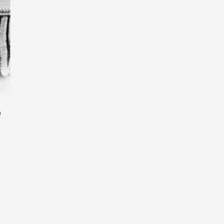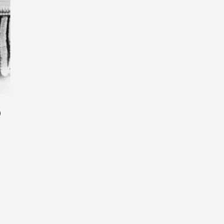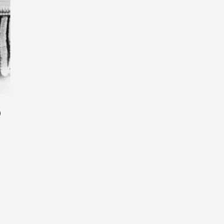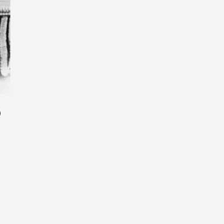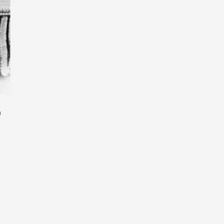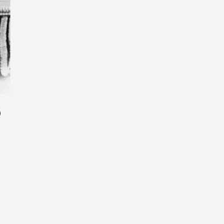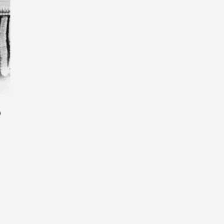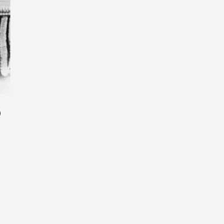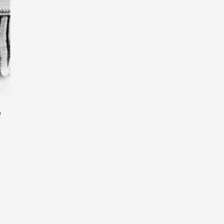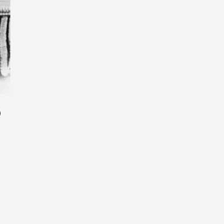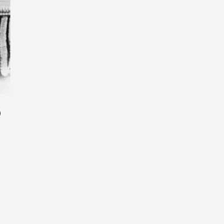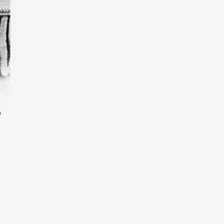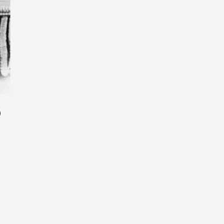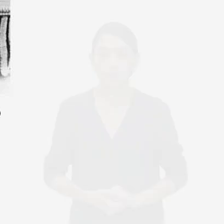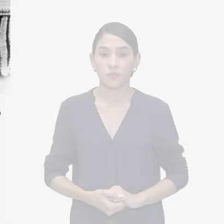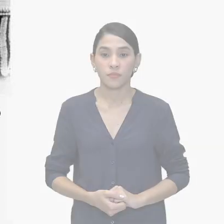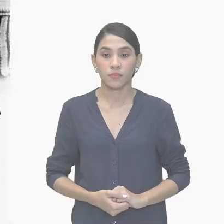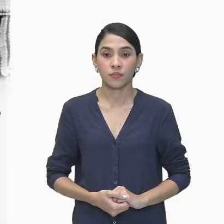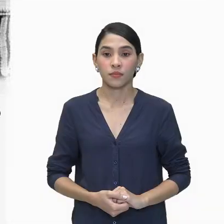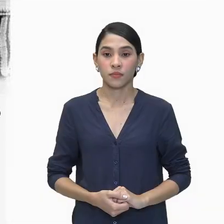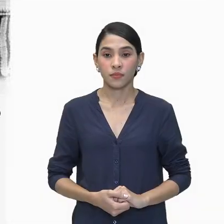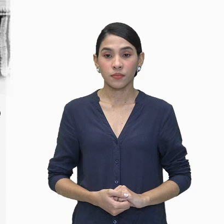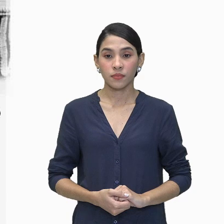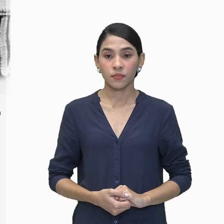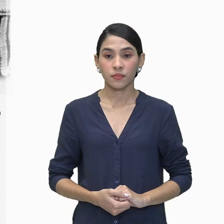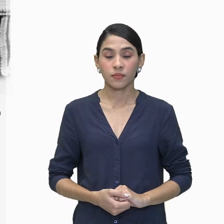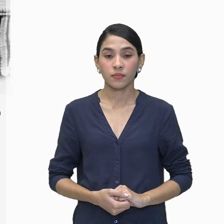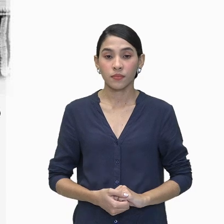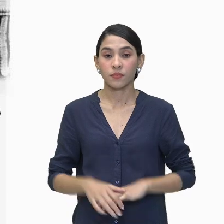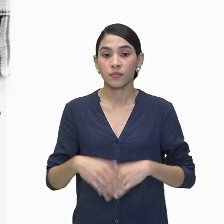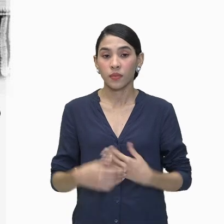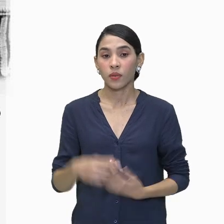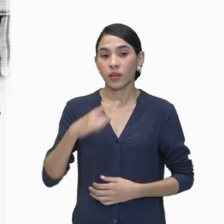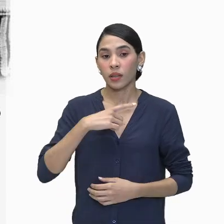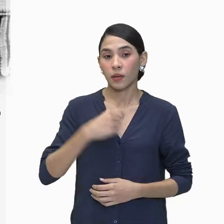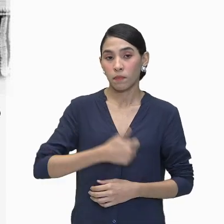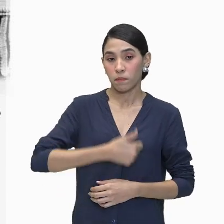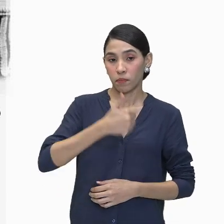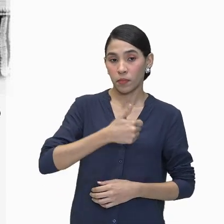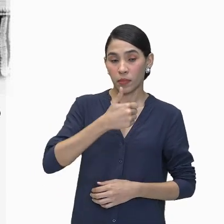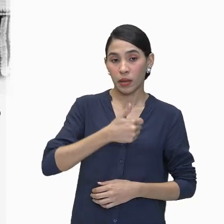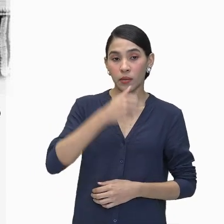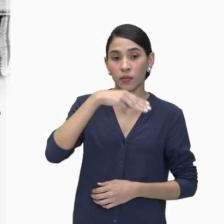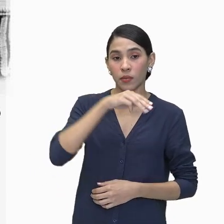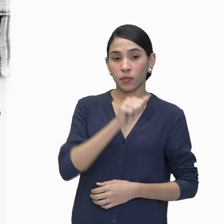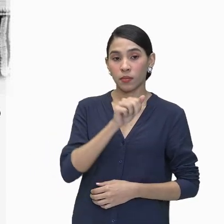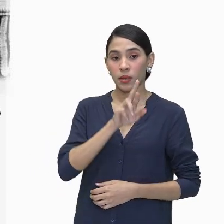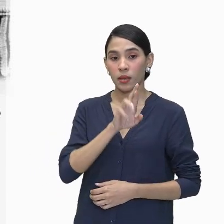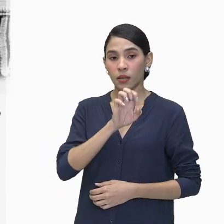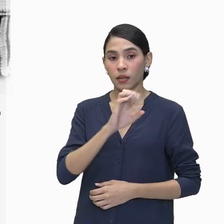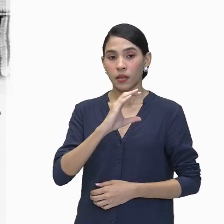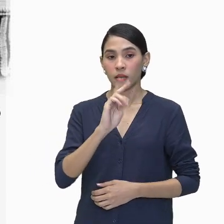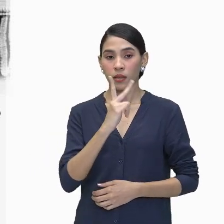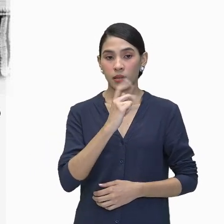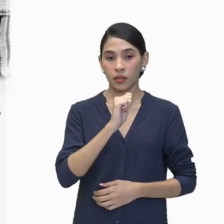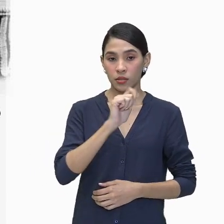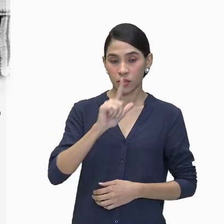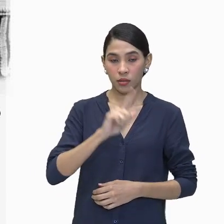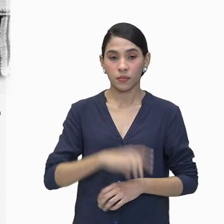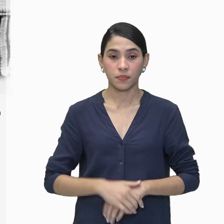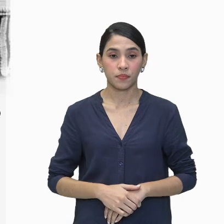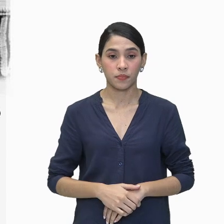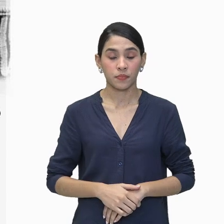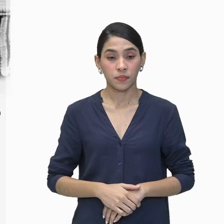esquerdo, tá? Vou falar do esquerdo para o direito. Então nós temos ali o Marechal Deodoro da Fonseca, tá? Que foi,